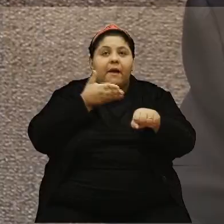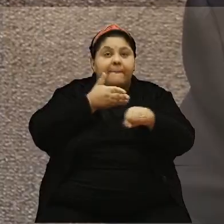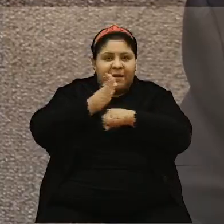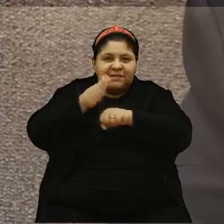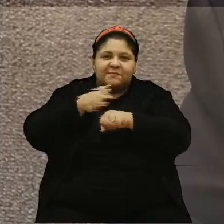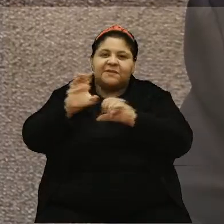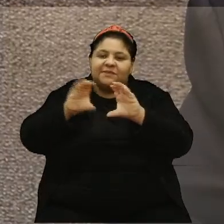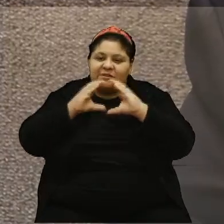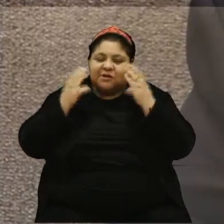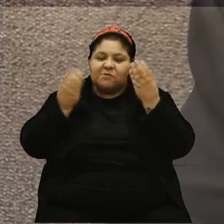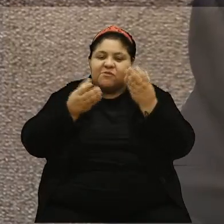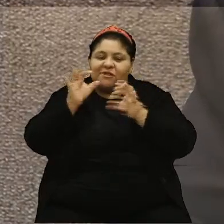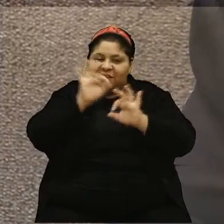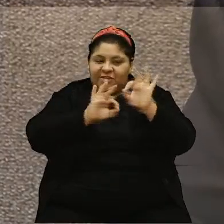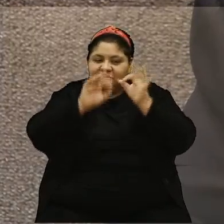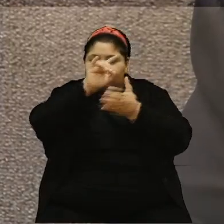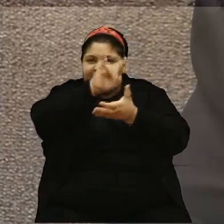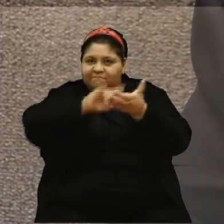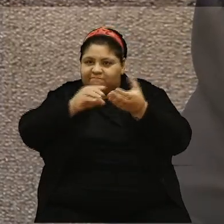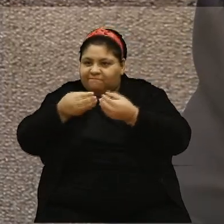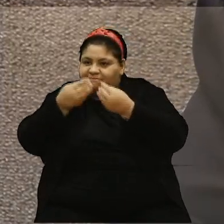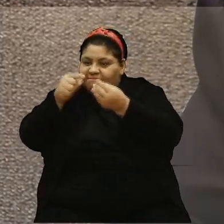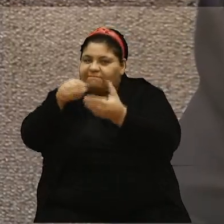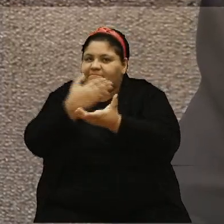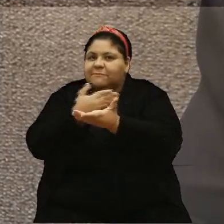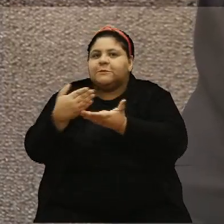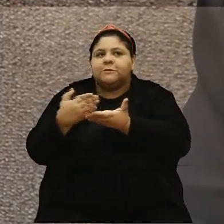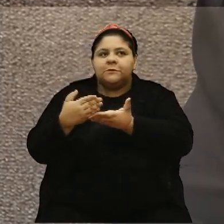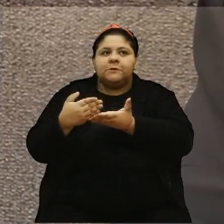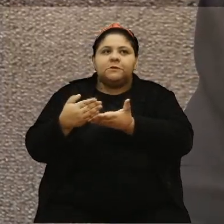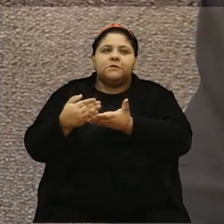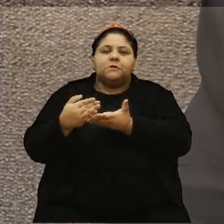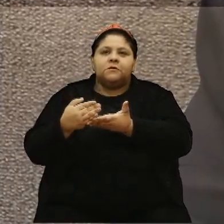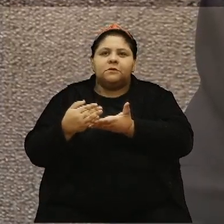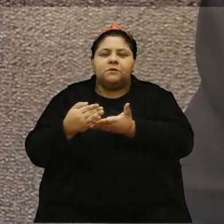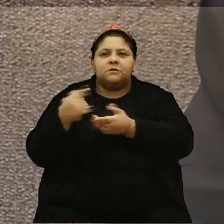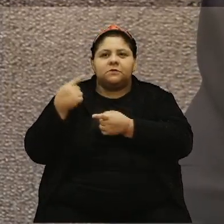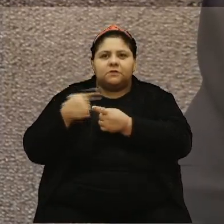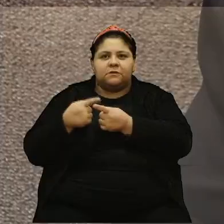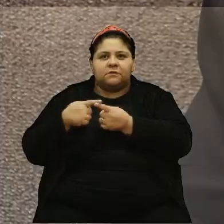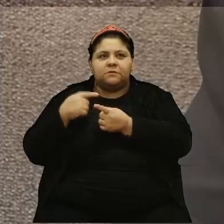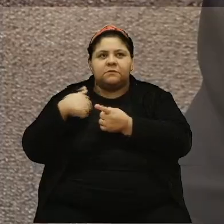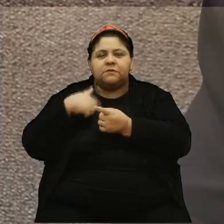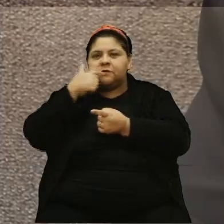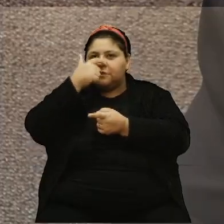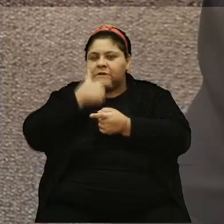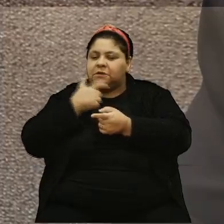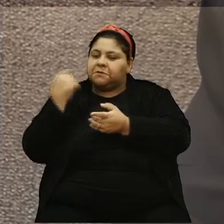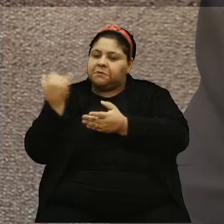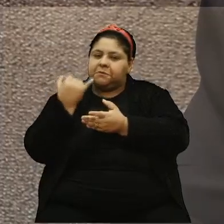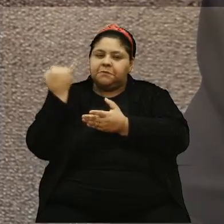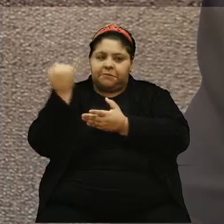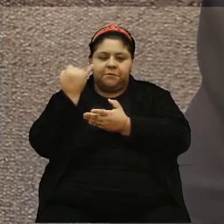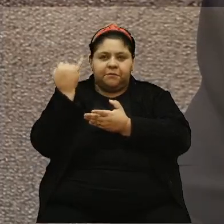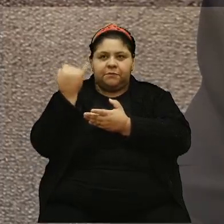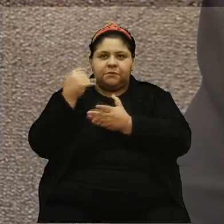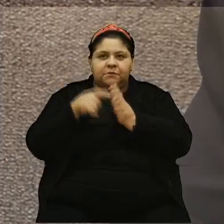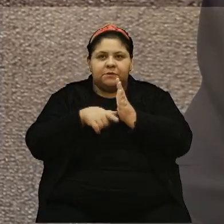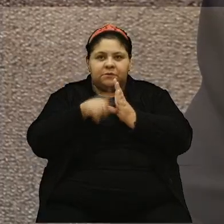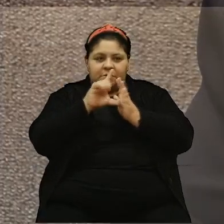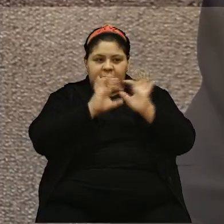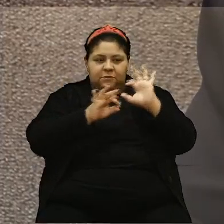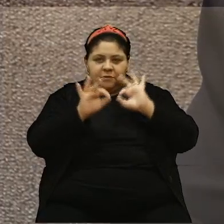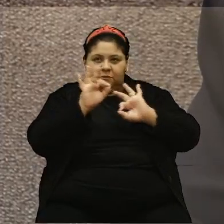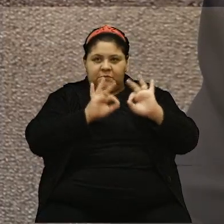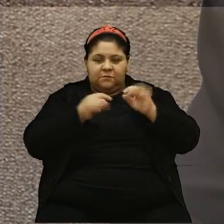documento que será entregue, e é uma das iniciativas porque é uma das coisas que eu acho que são fundamental. Antes da elaboração